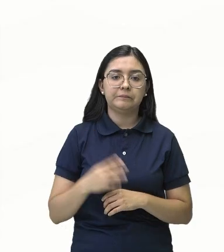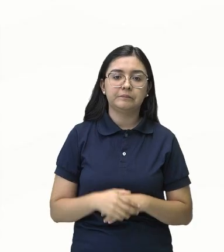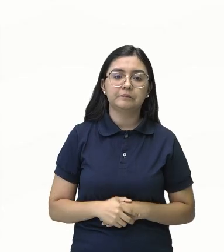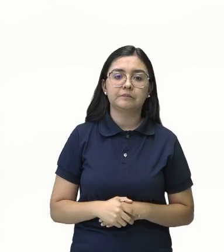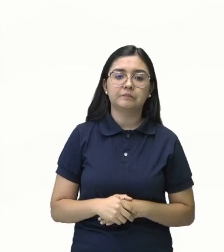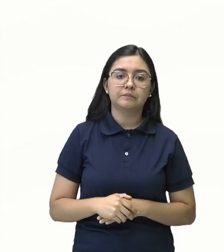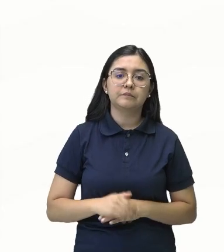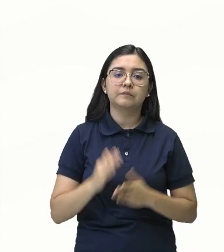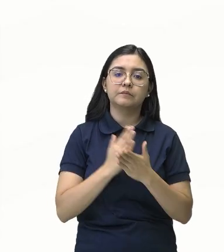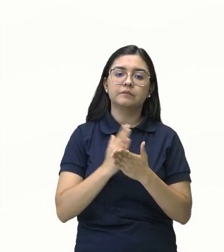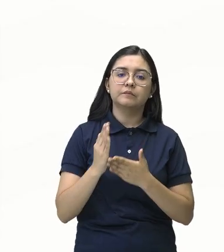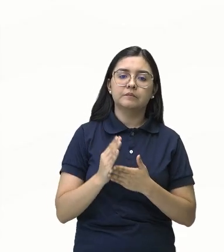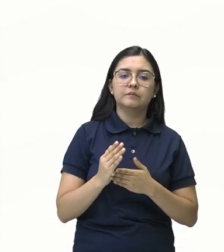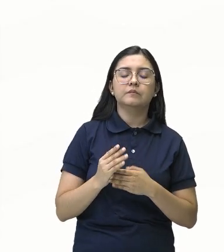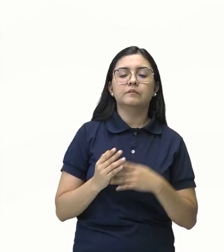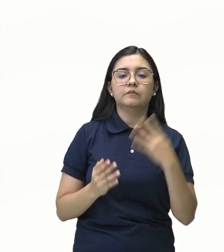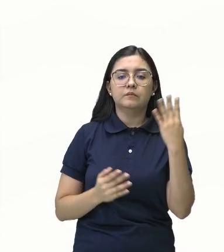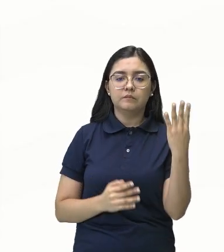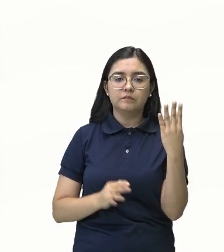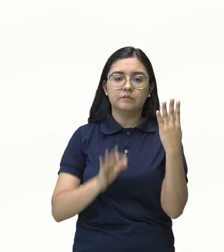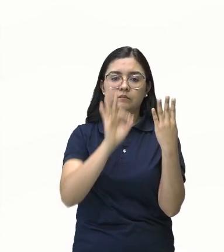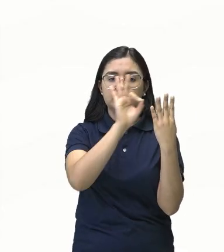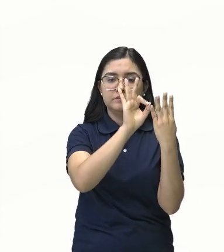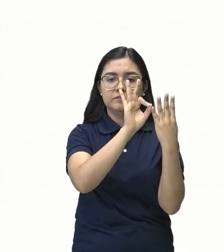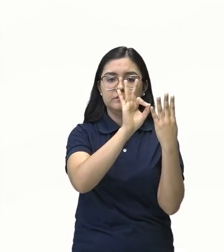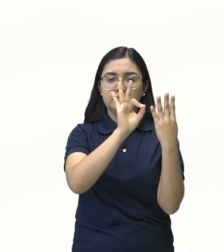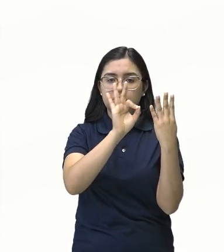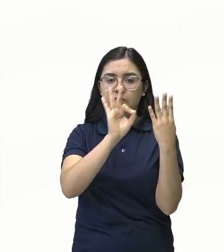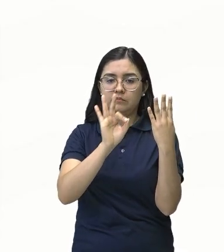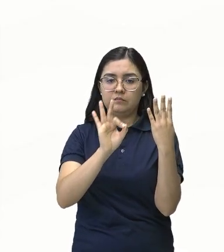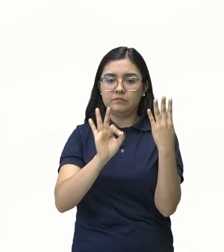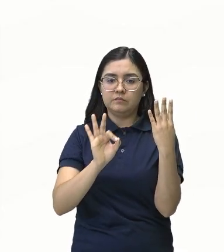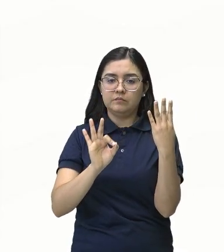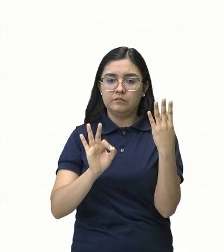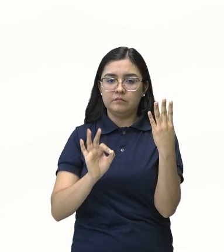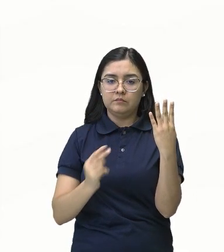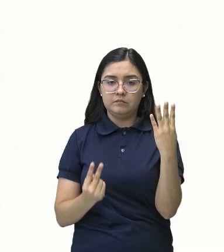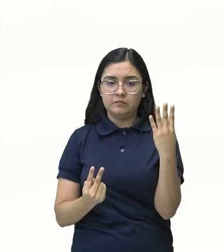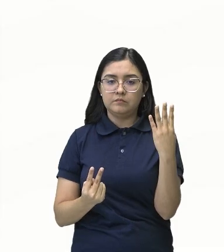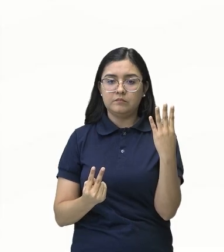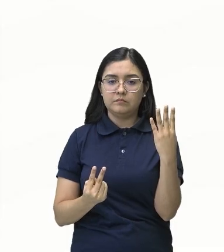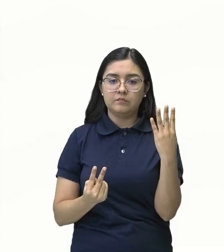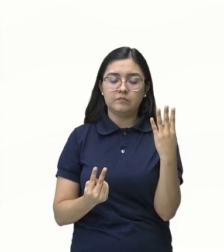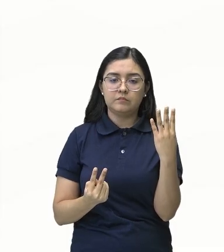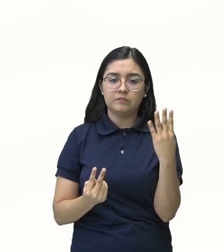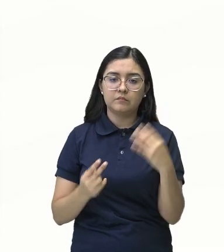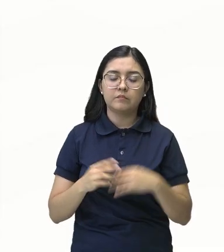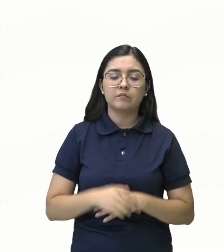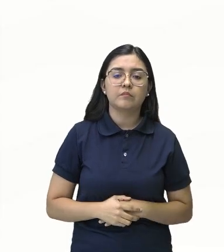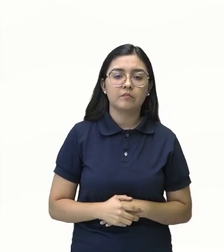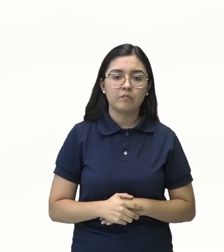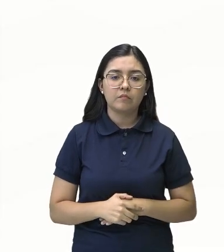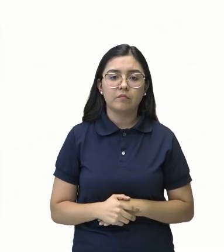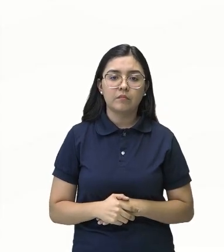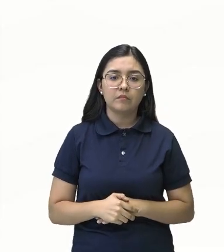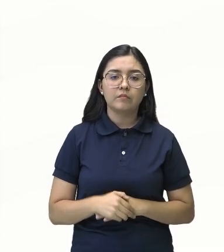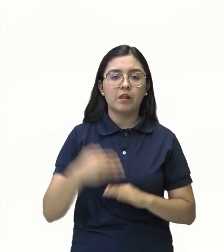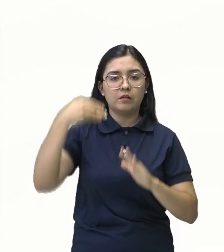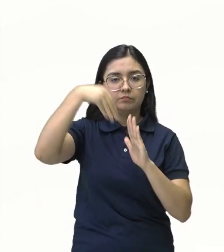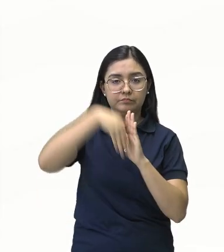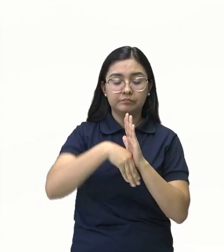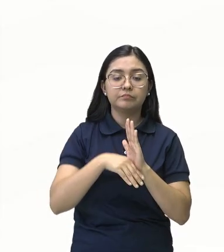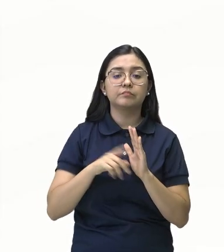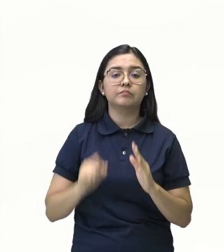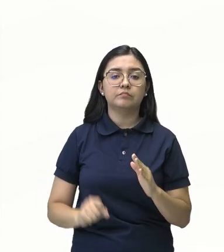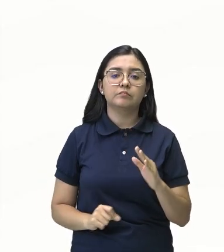ali passando um pouquinho do 4, para a categoria 2, ela tem uma regressão,